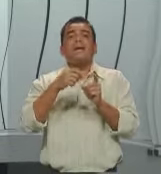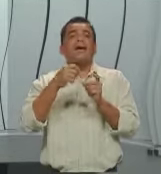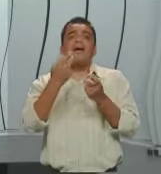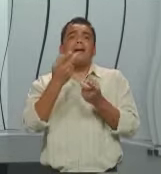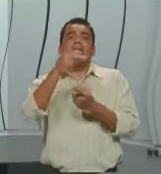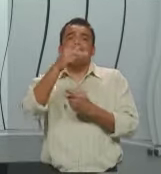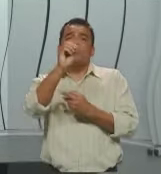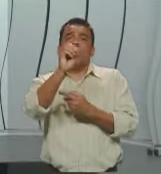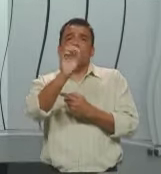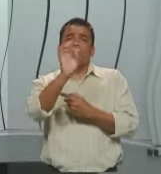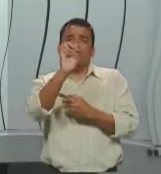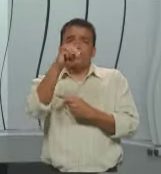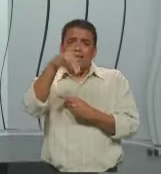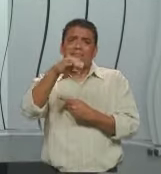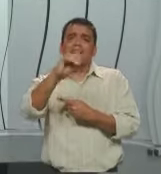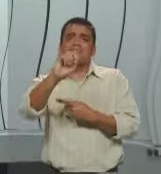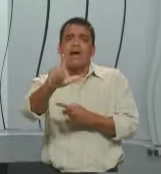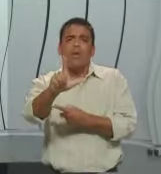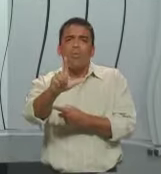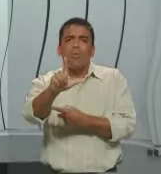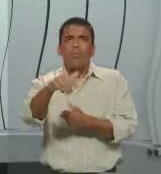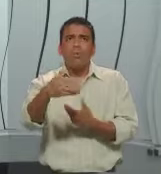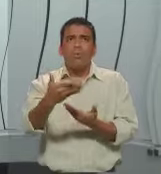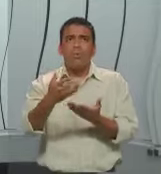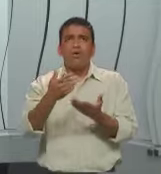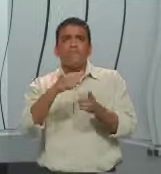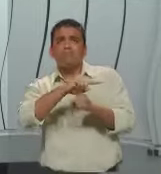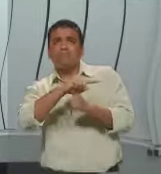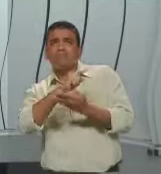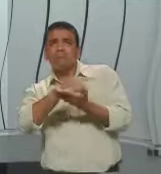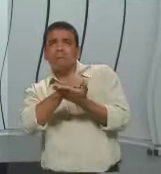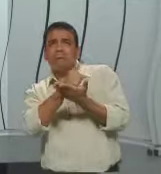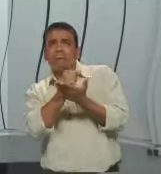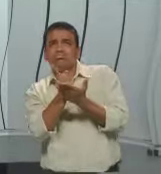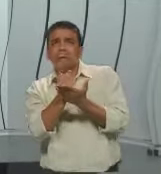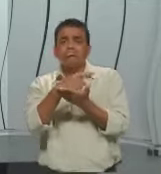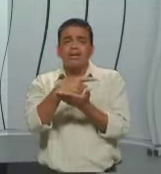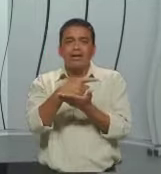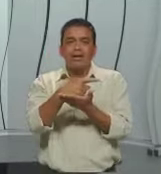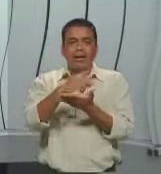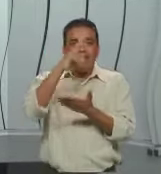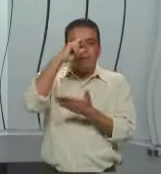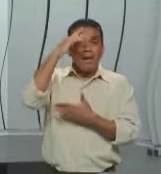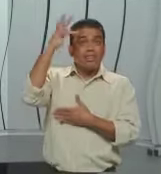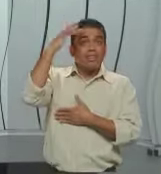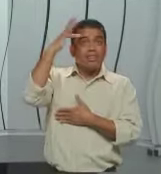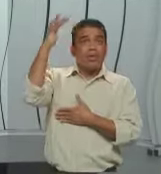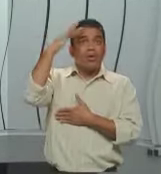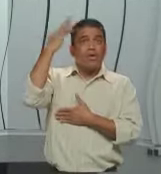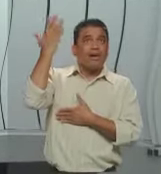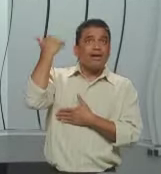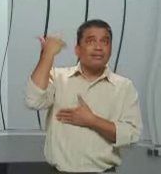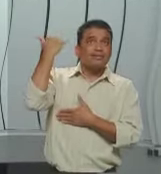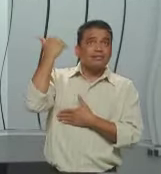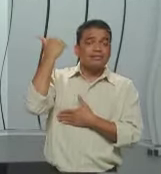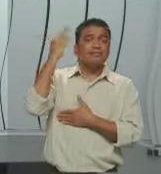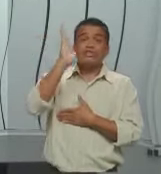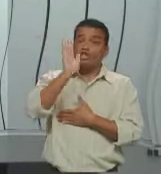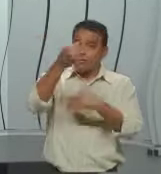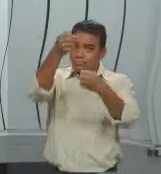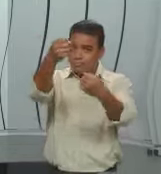gente mede diferença de potencial, a gente tem que lembrar lá daquelas teorias dos circuitos que a gente falou no ciclo 2. Aonde